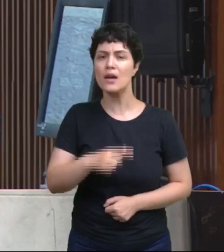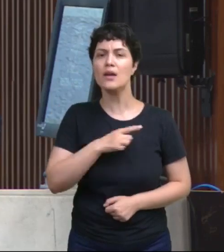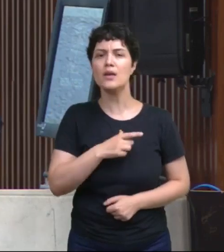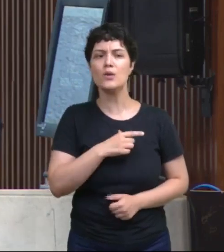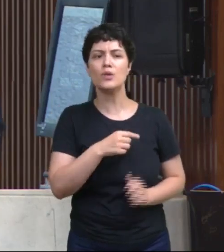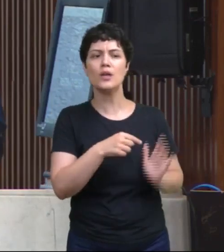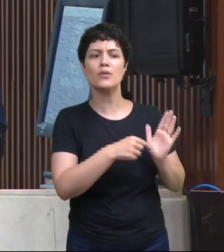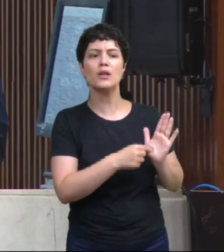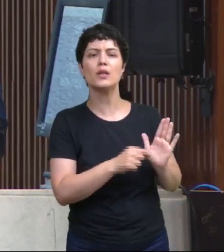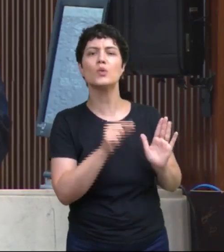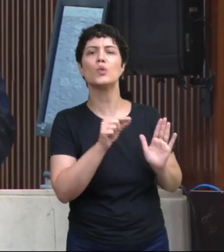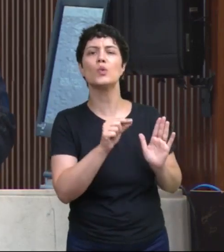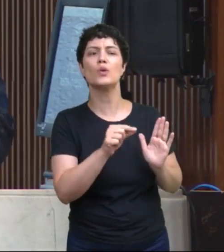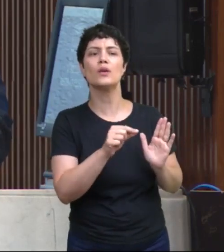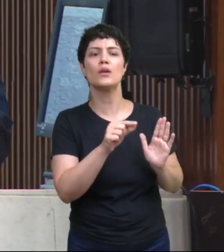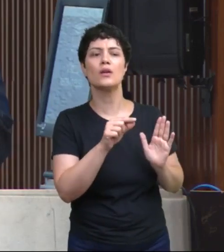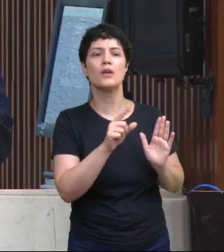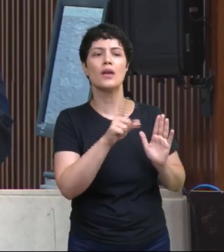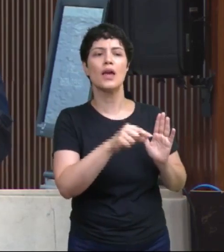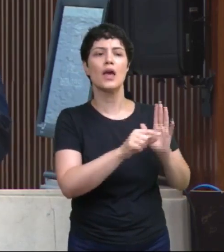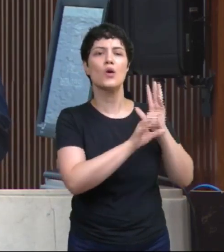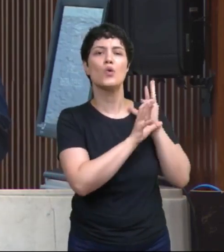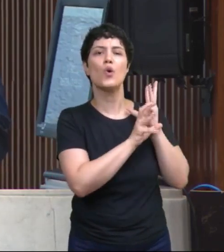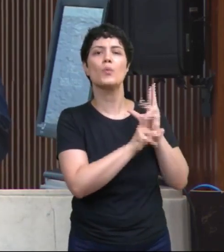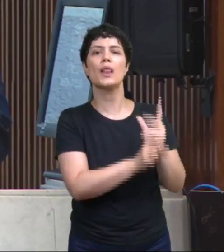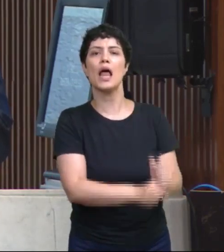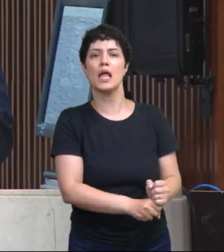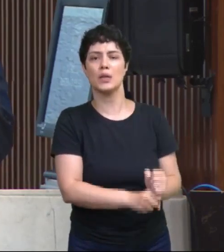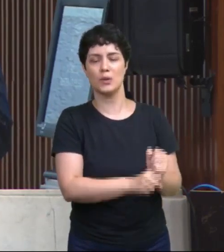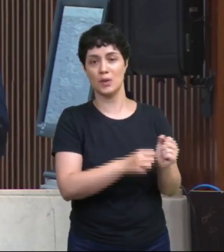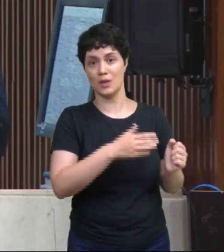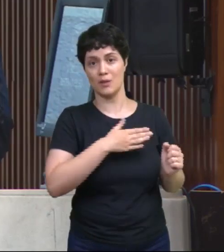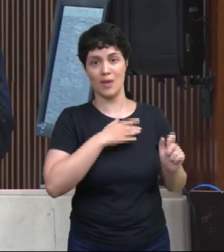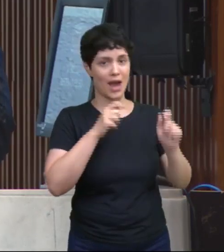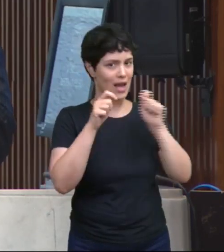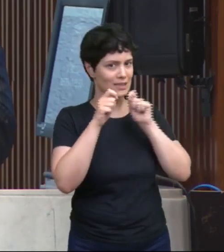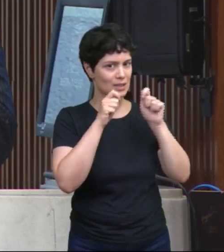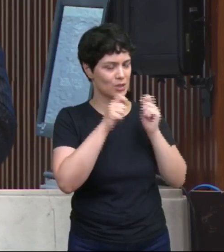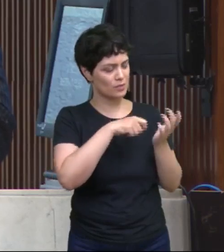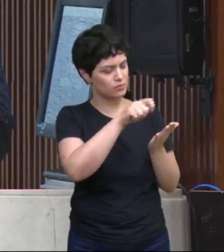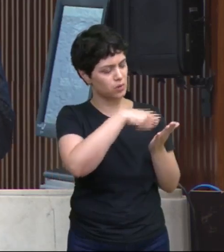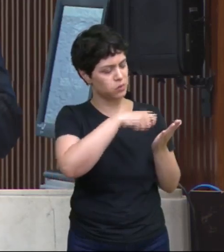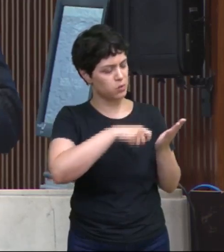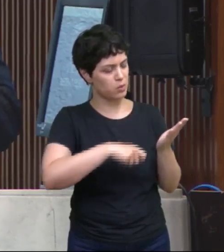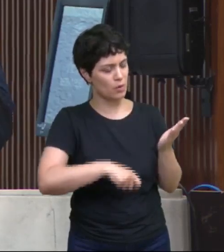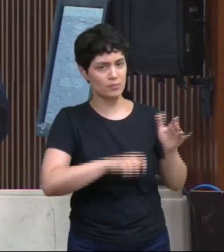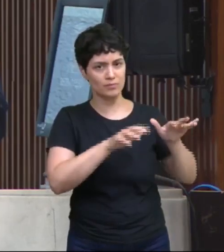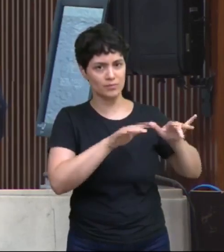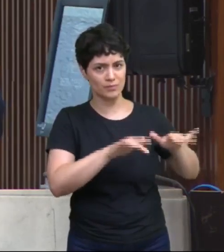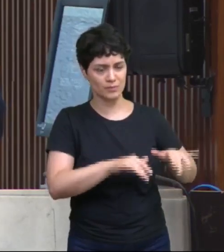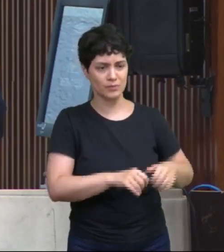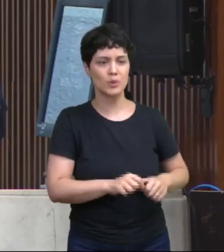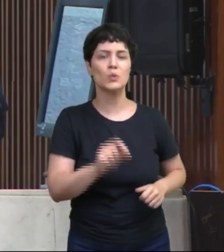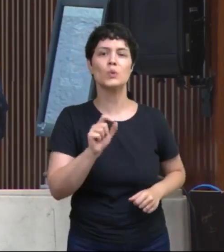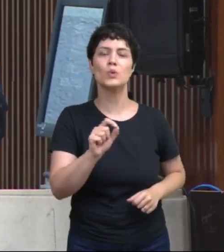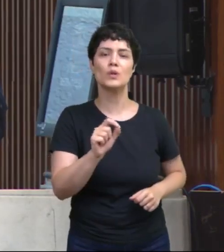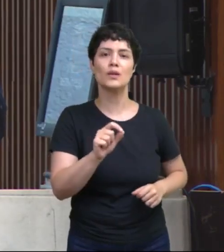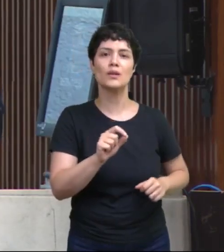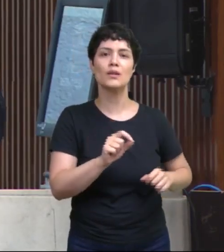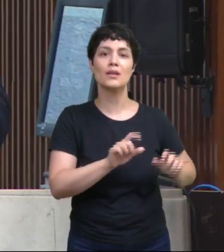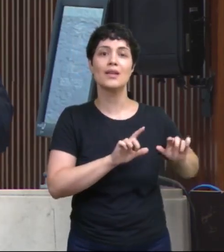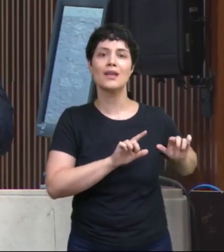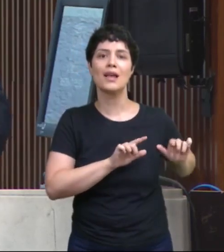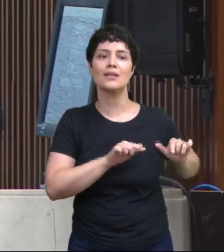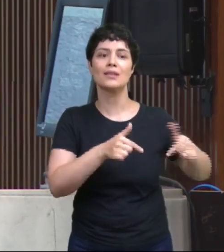um compilado escrito pela minha assessoria sobre as obras e os feitos do